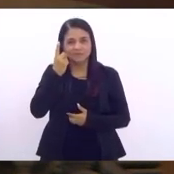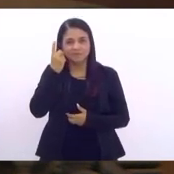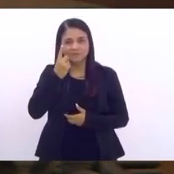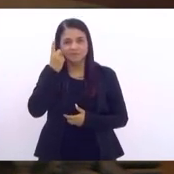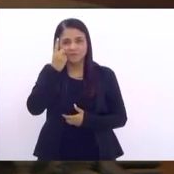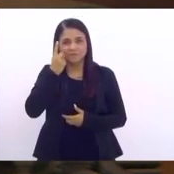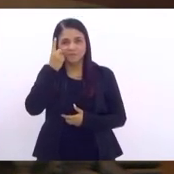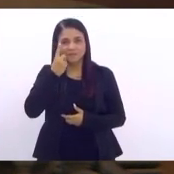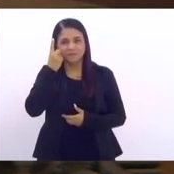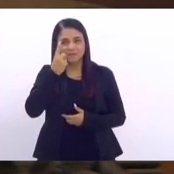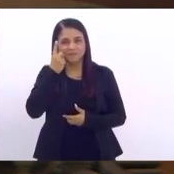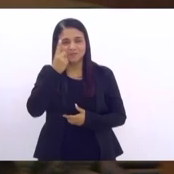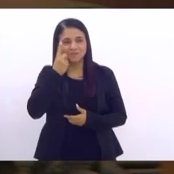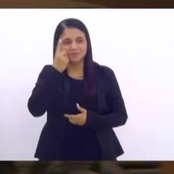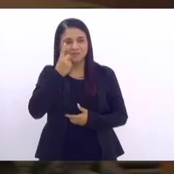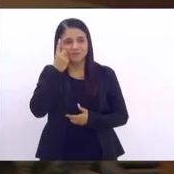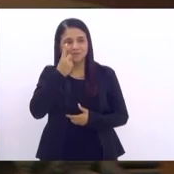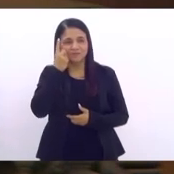favor desse projeto.